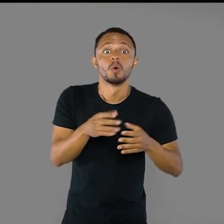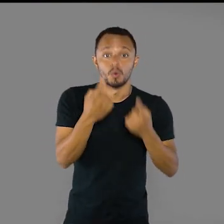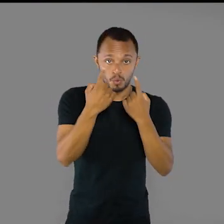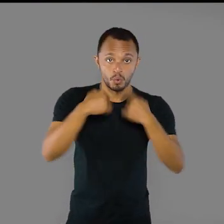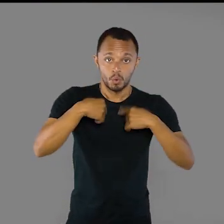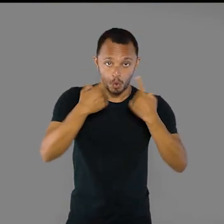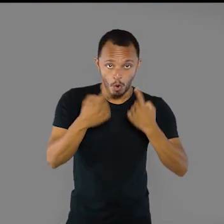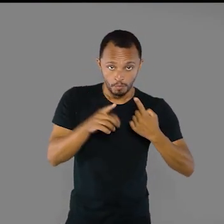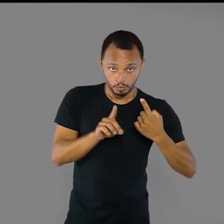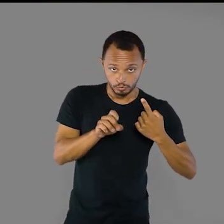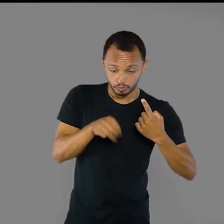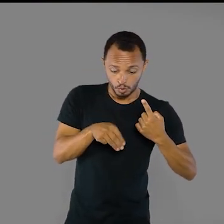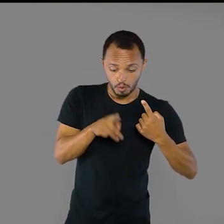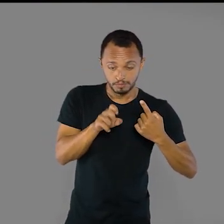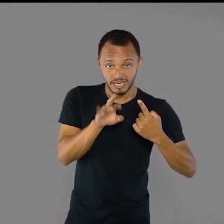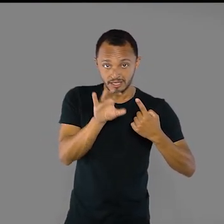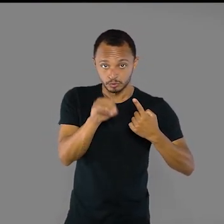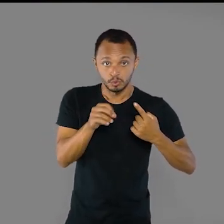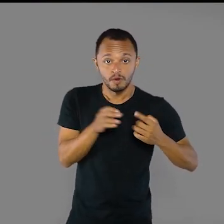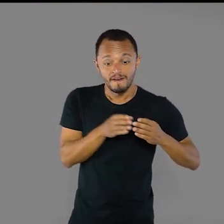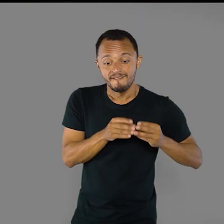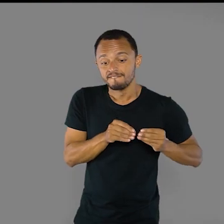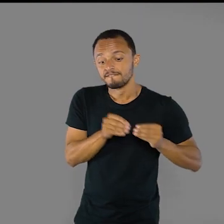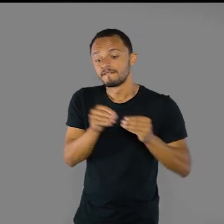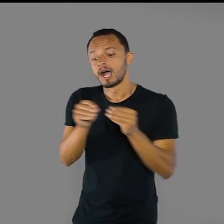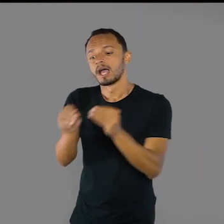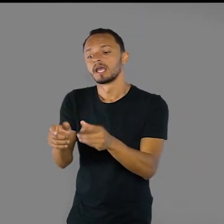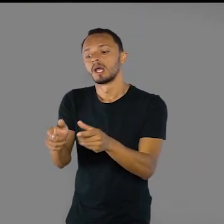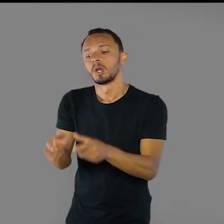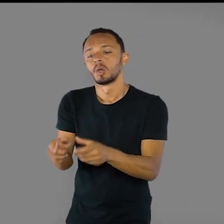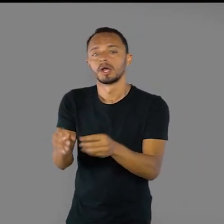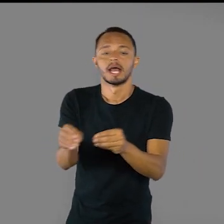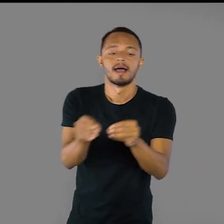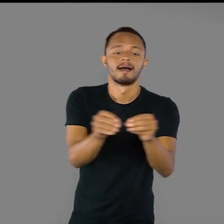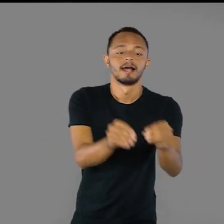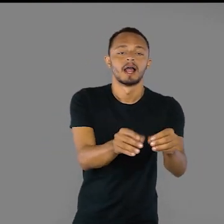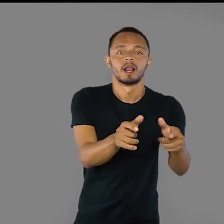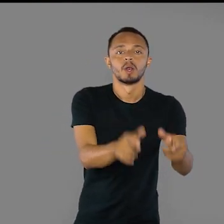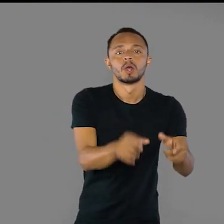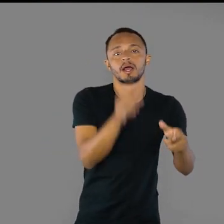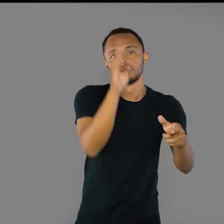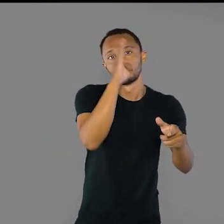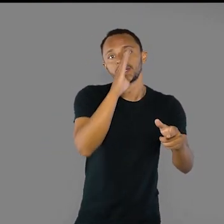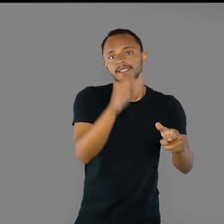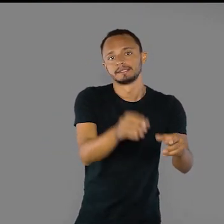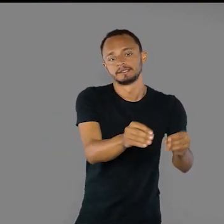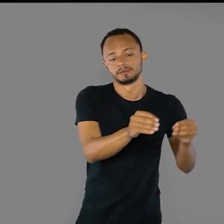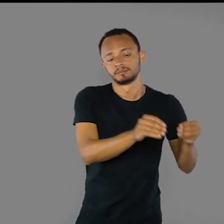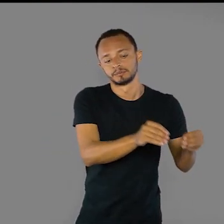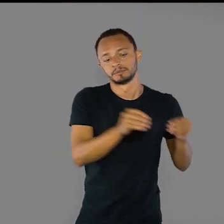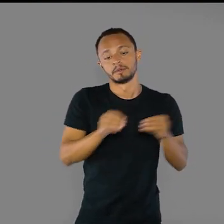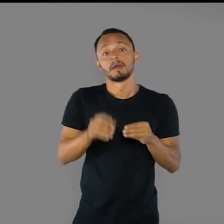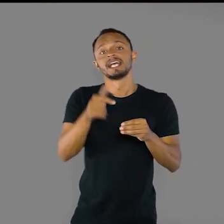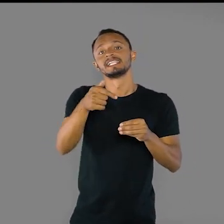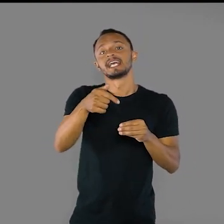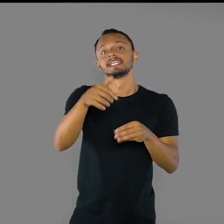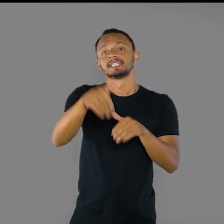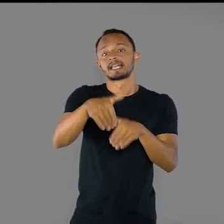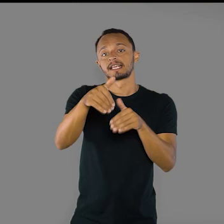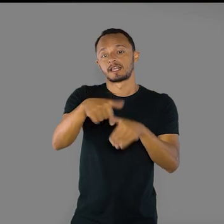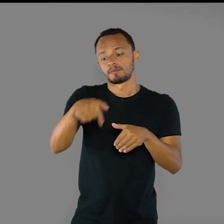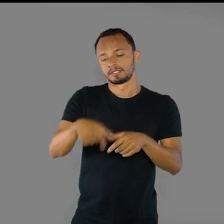passa a viajar por todas as capitais do Brasil para chegar no 7 de setembro, em São Paulo, com um pequeno